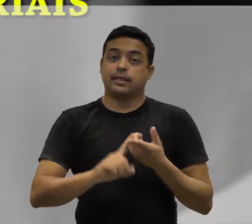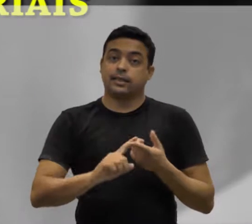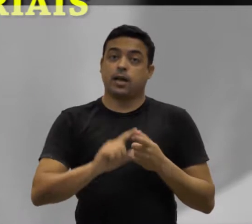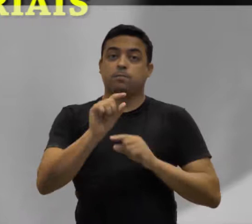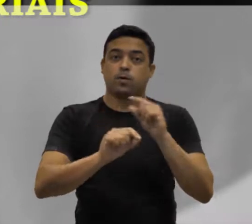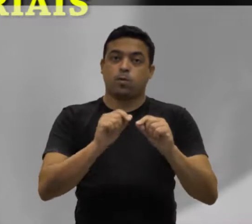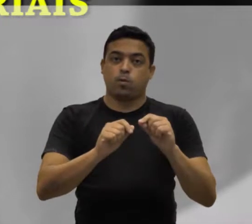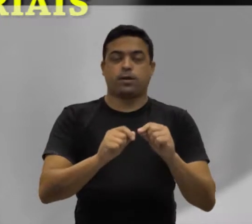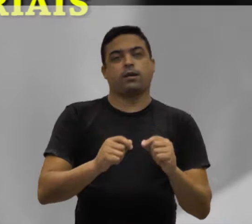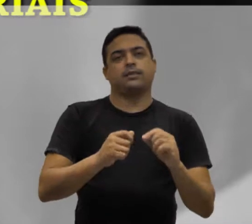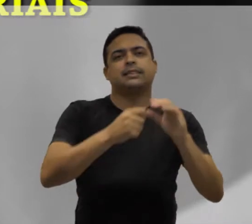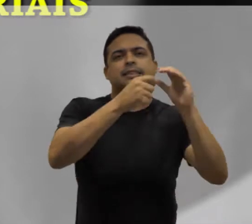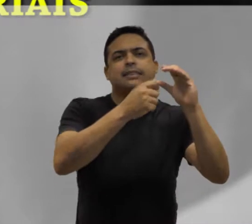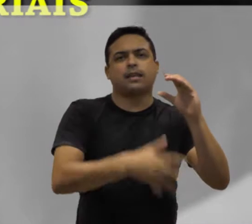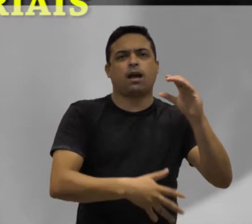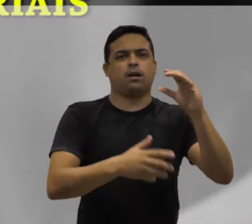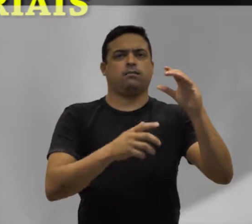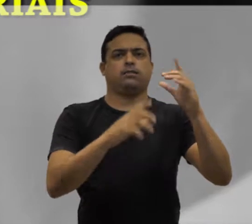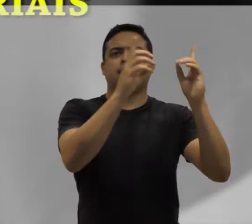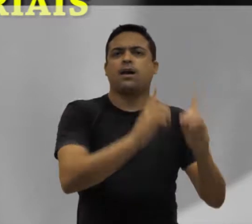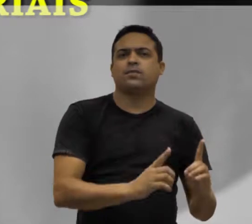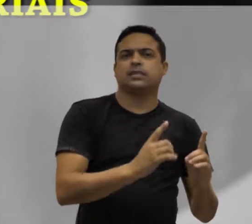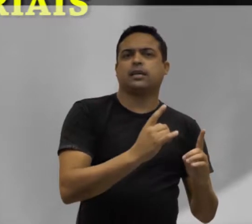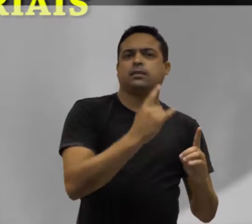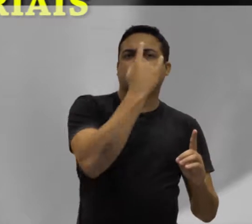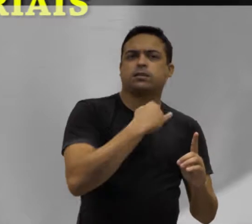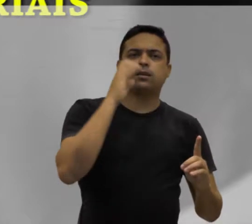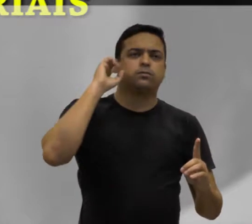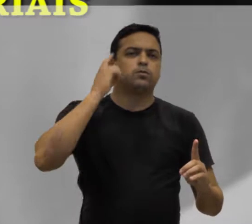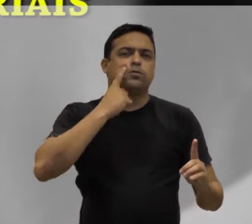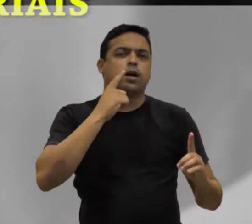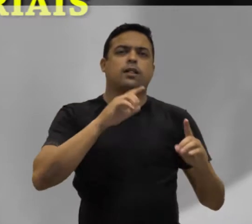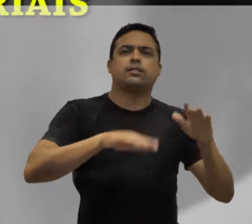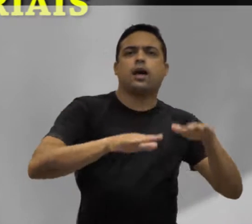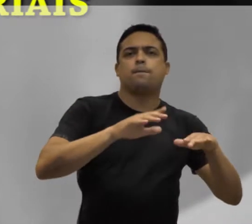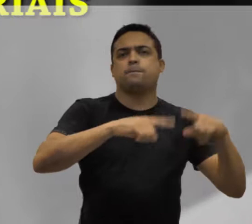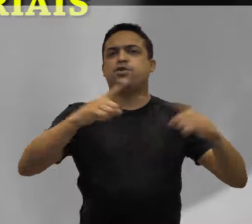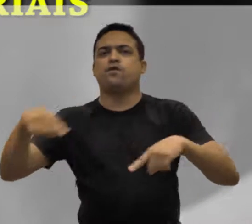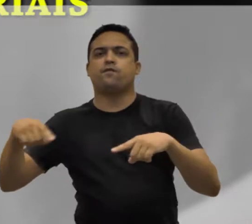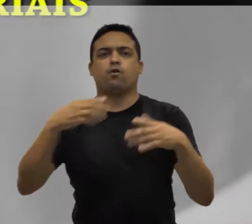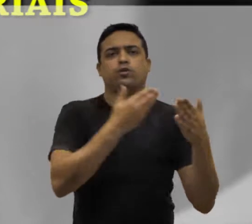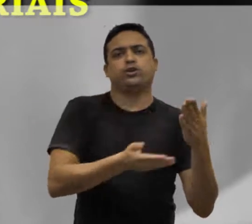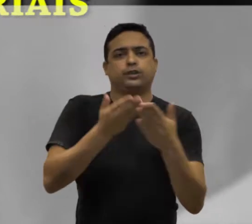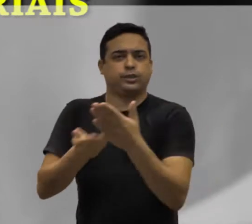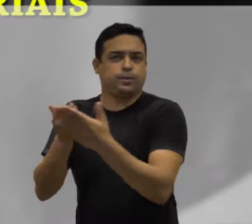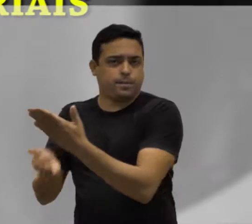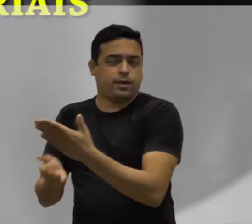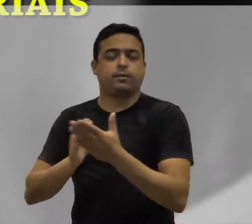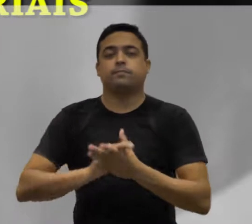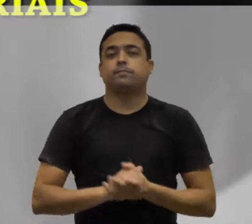a classificação desta deficiência com base na intensidade e na época de aquisição das perdas sensoriais.